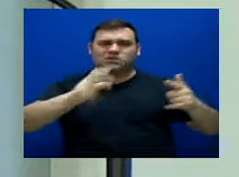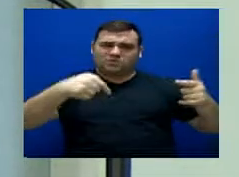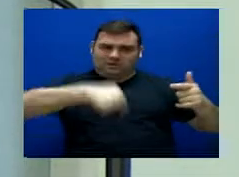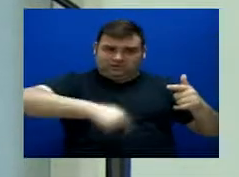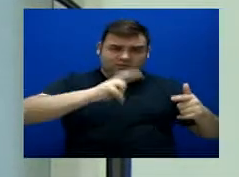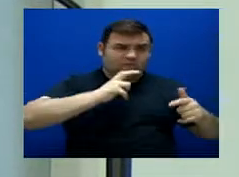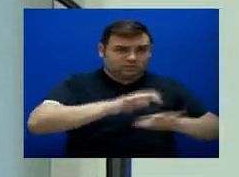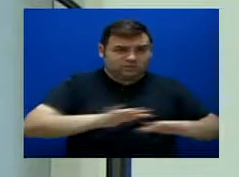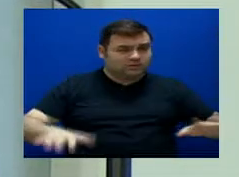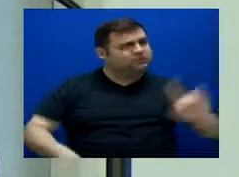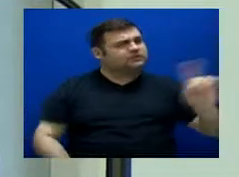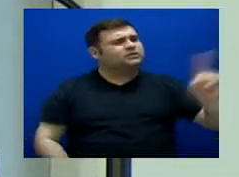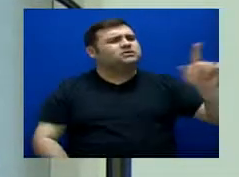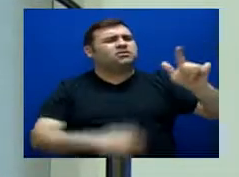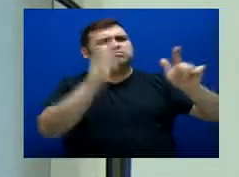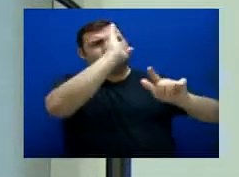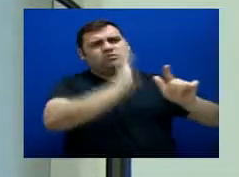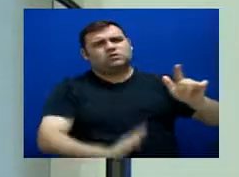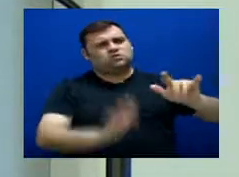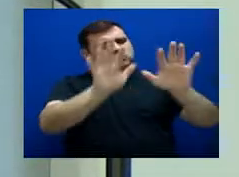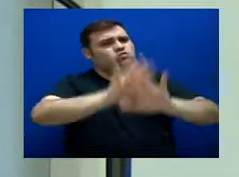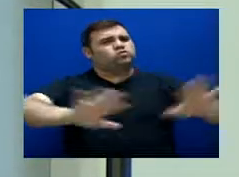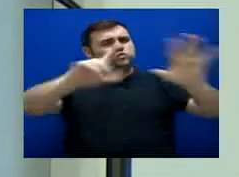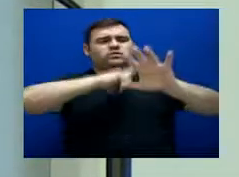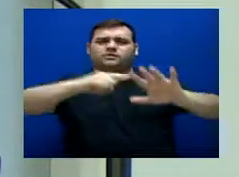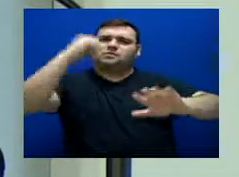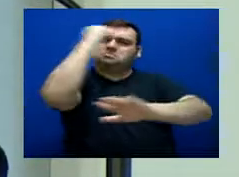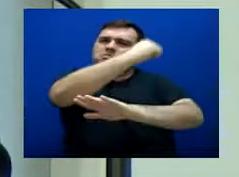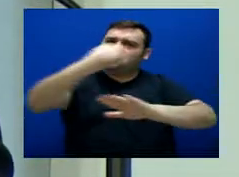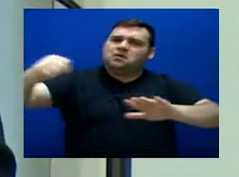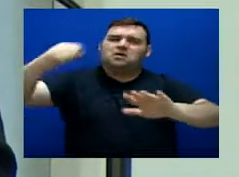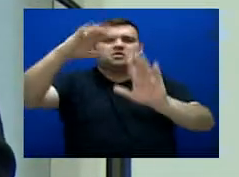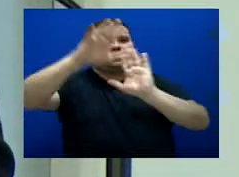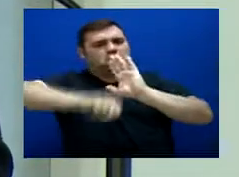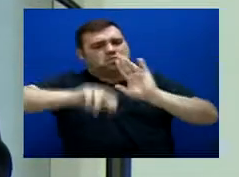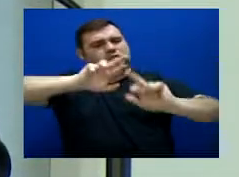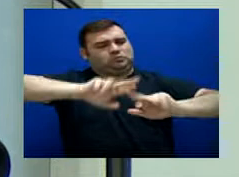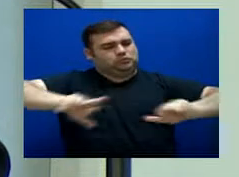só na nossa cidade, mas em todo o Brasil,